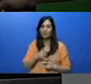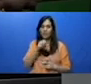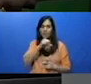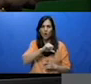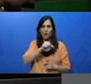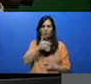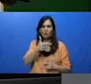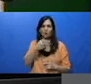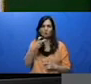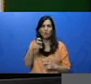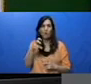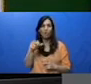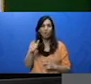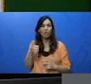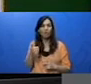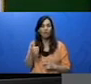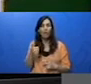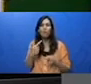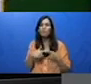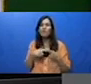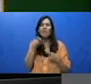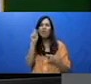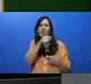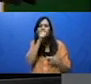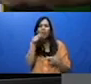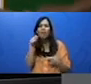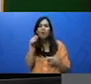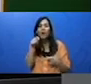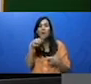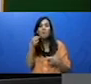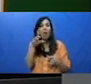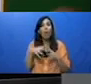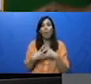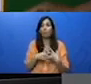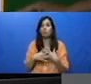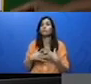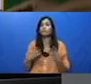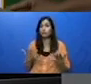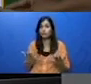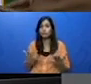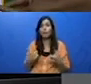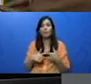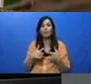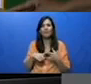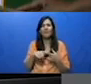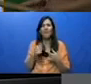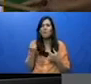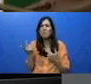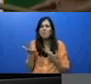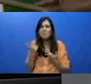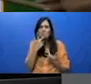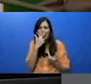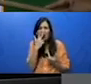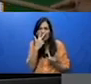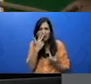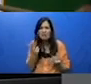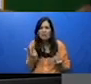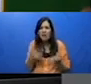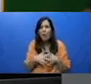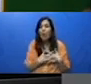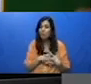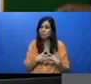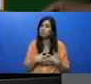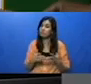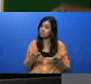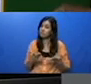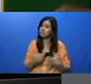9.251. Professora, por que você risca? Eu risco para não me confundir, porque como eles são formados pelos mesmos algarismos, pode